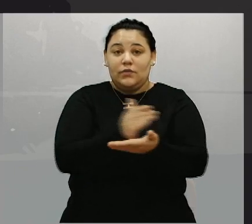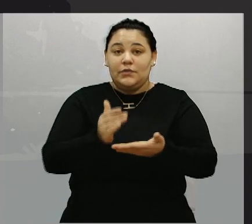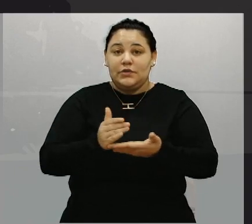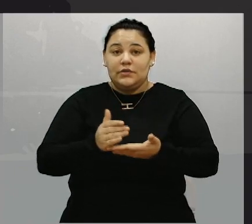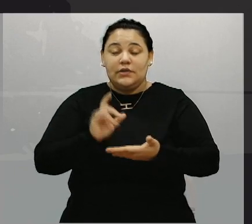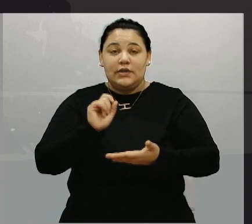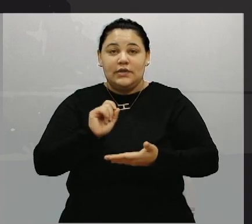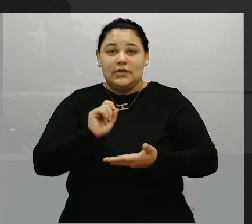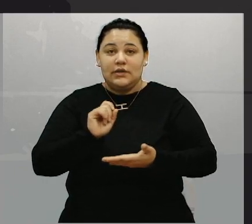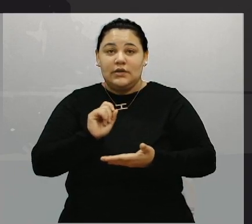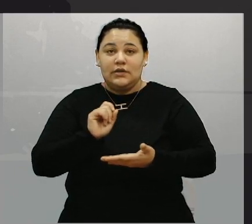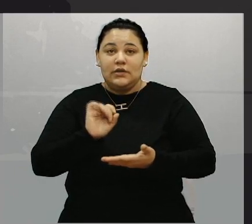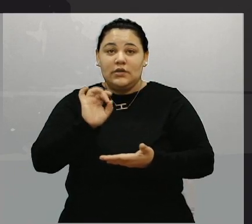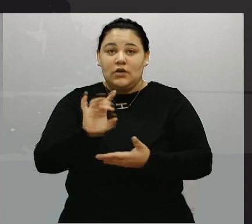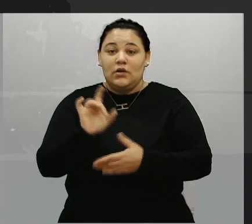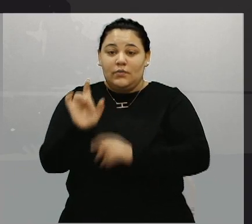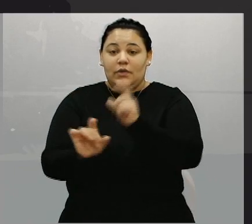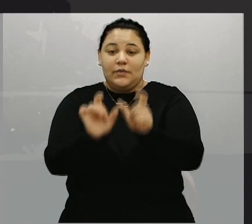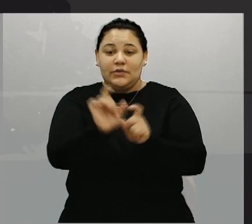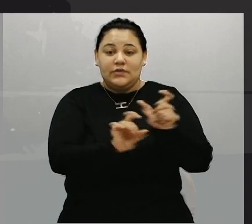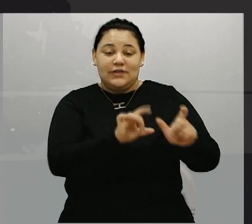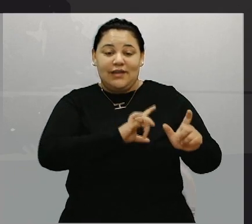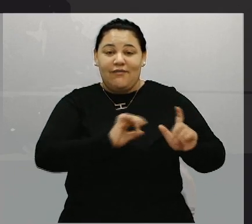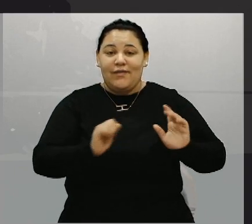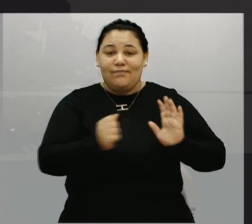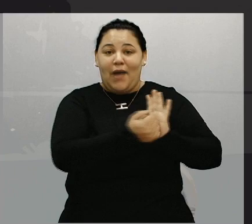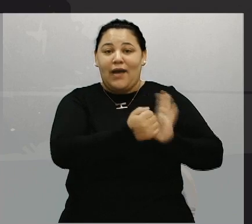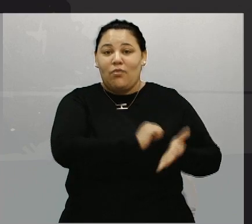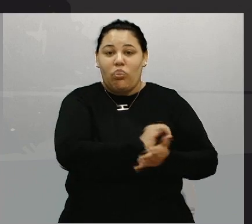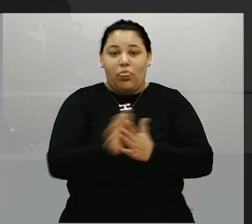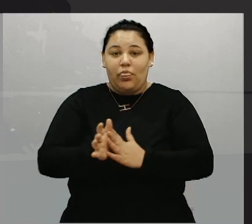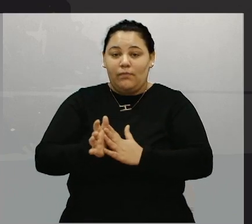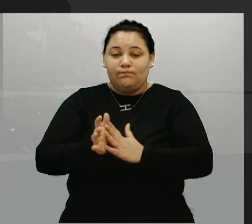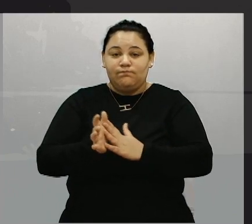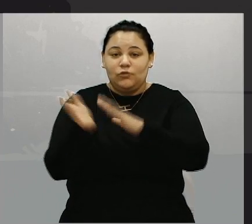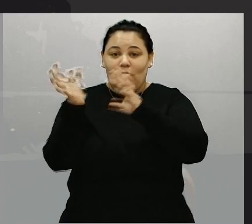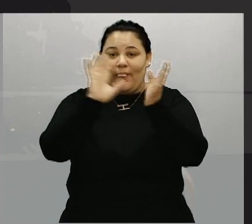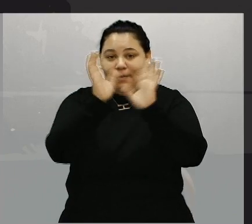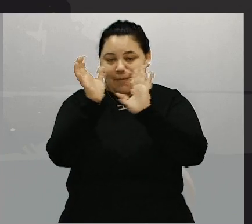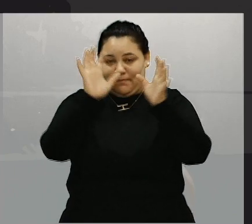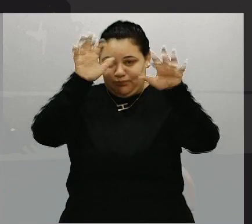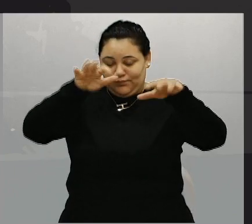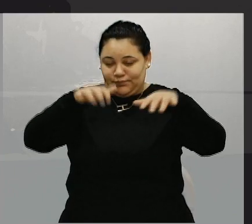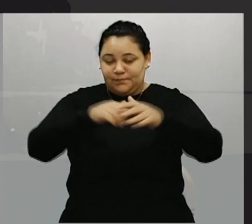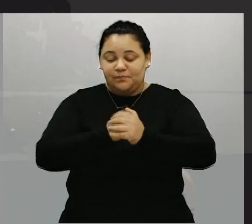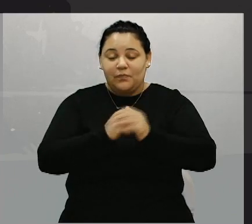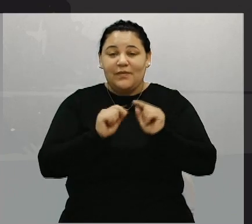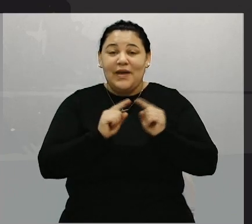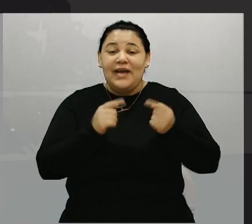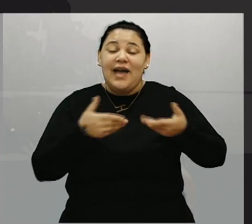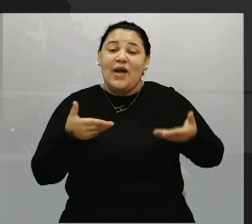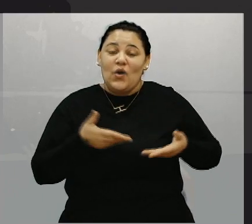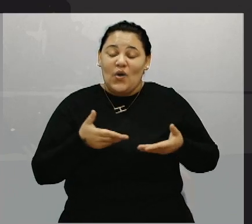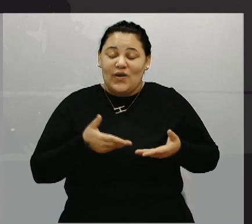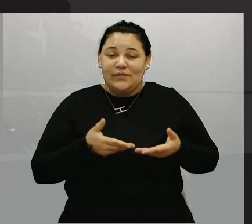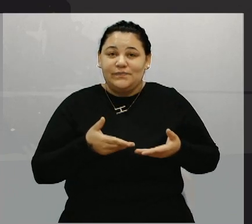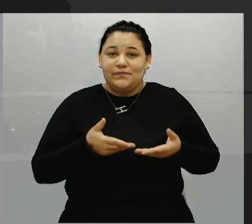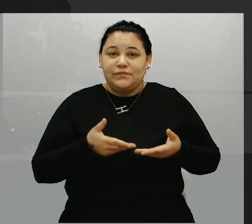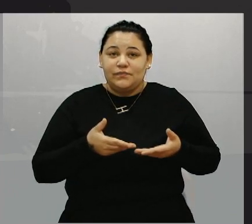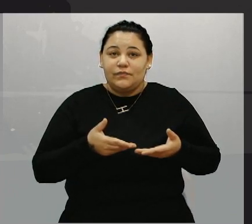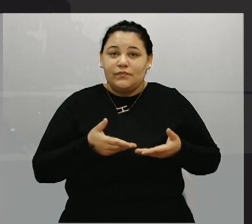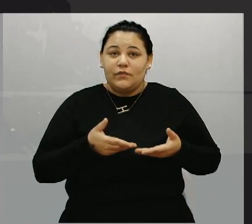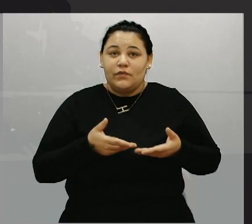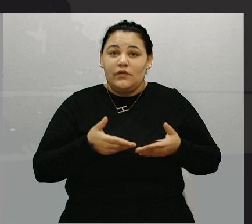para aquelas pessoas atingidas que receberiam este fundo de garantia. Agora, isso foi